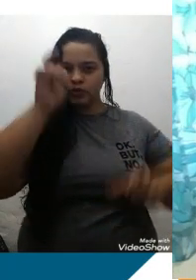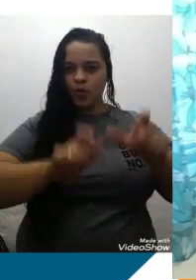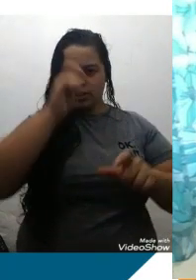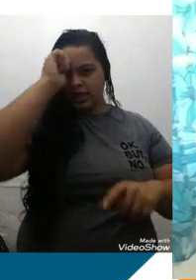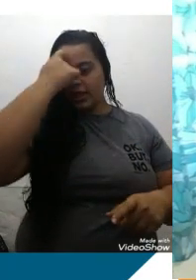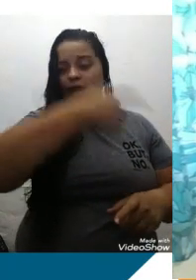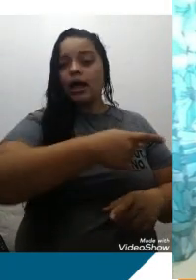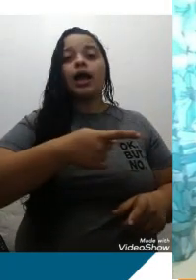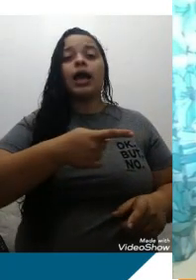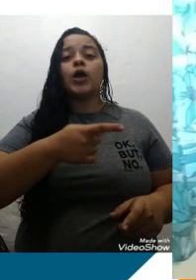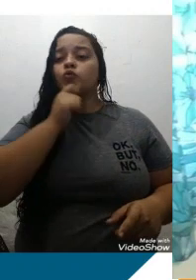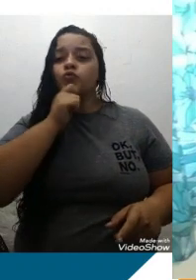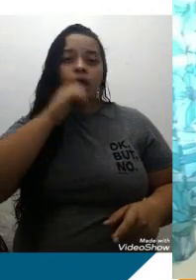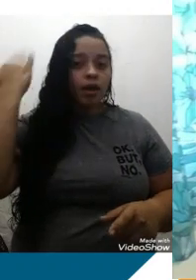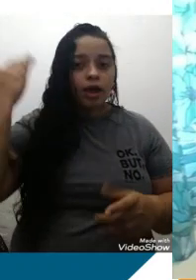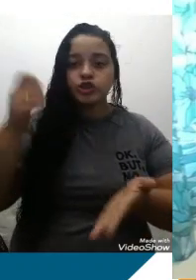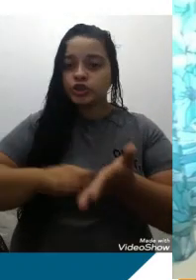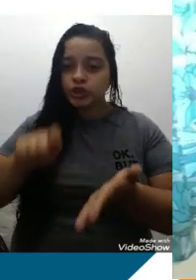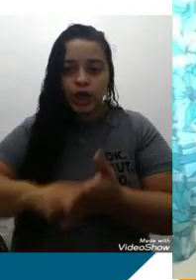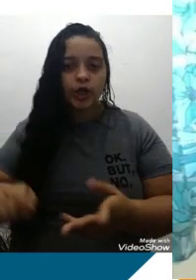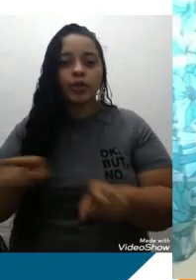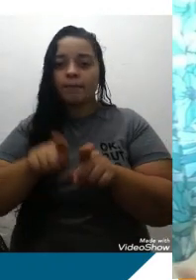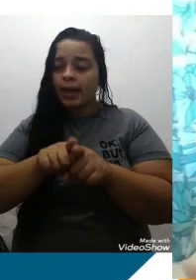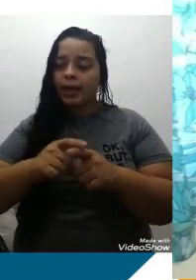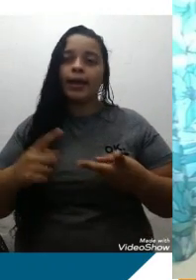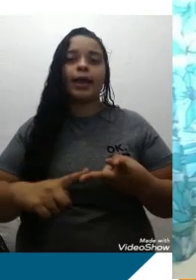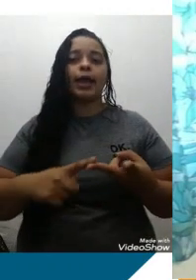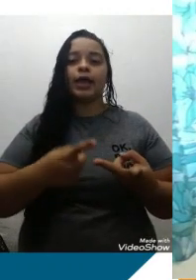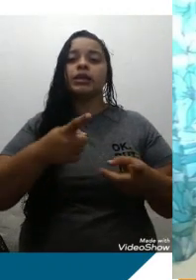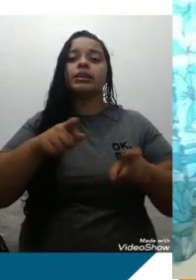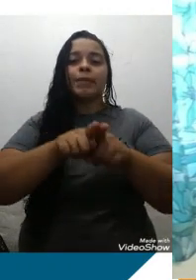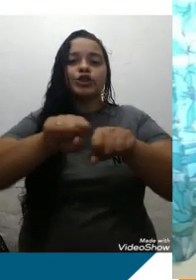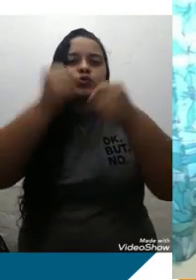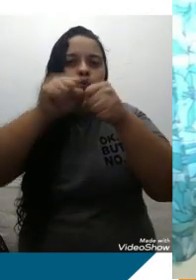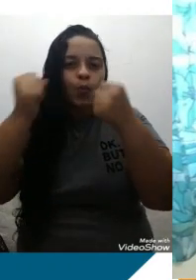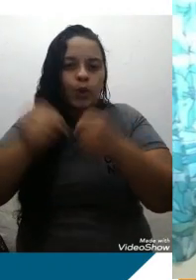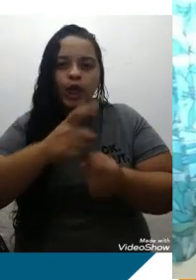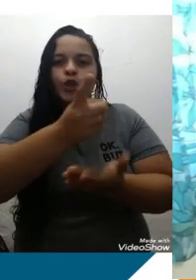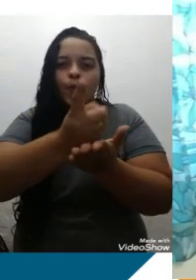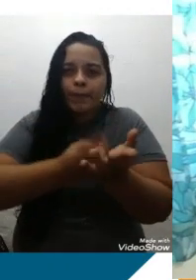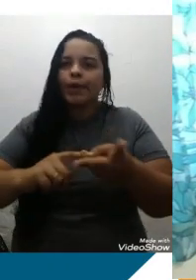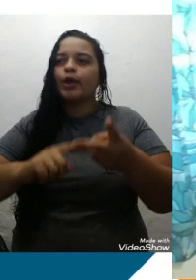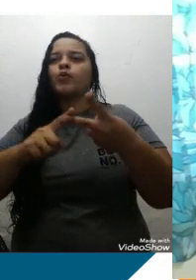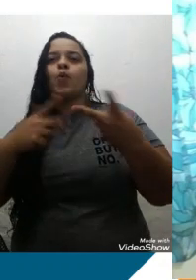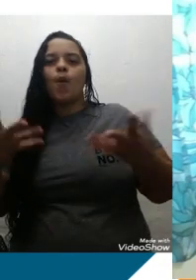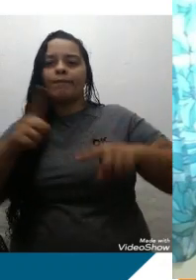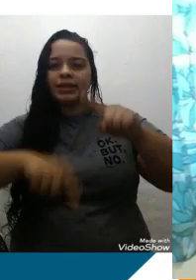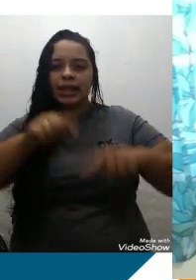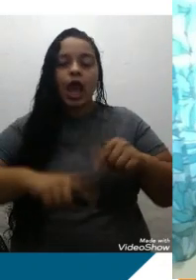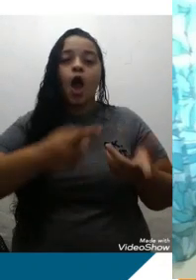escrita ou que não tiveram documentos escritos que foram preservados, mas que a gente vai conhecer através desse diálogo